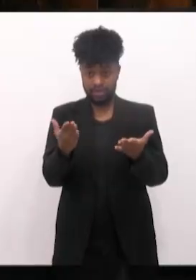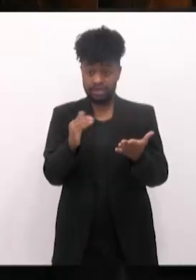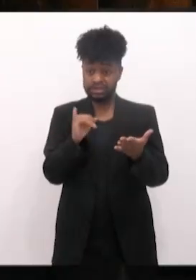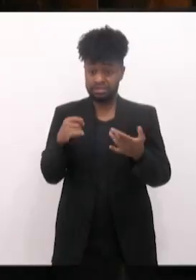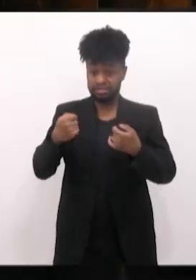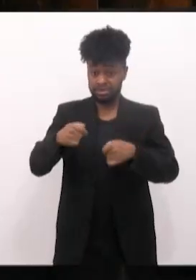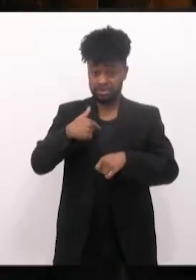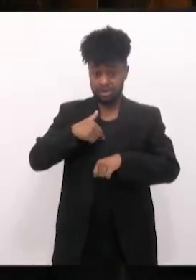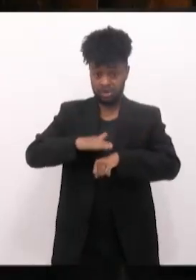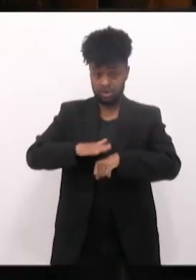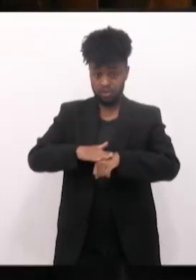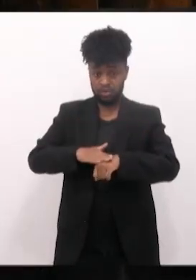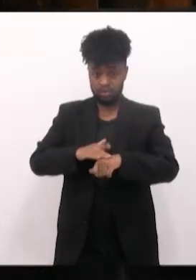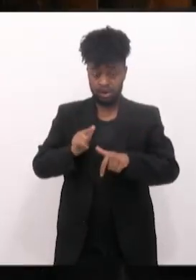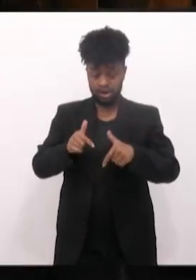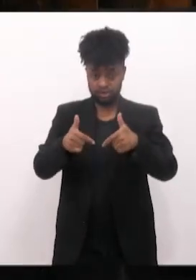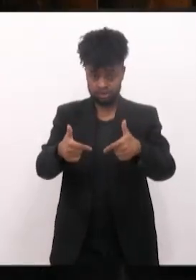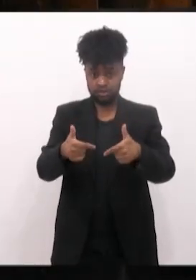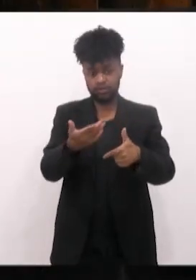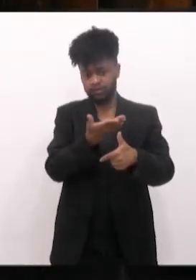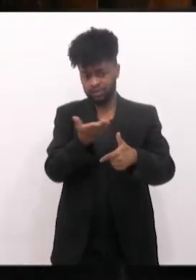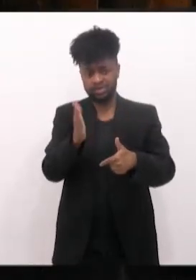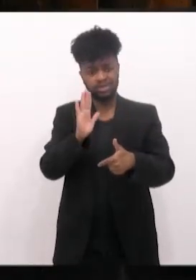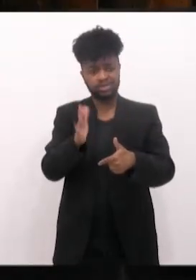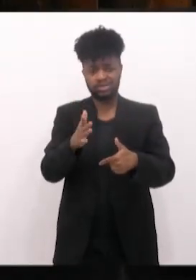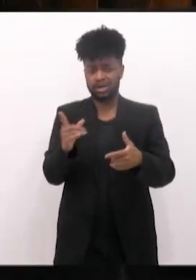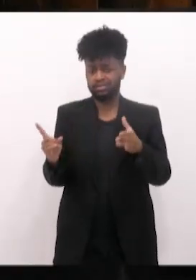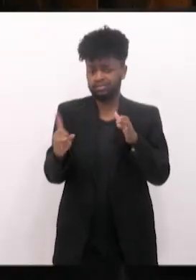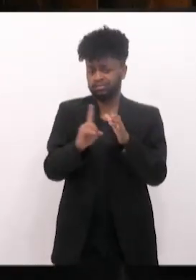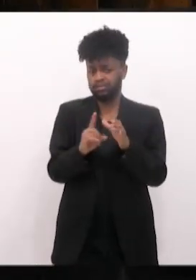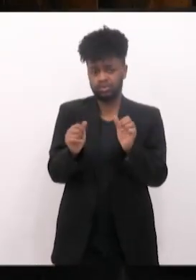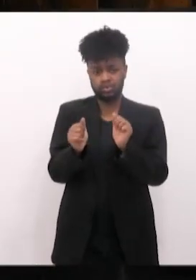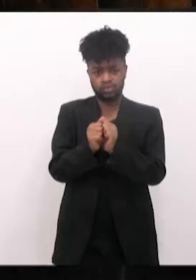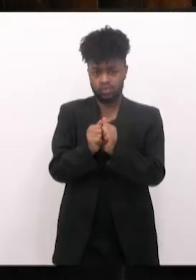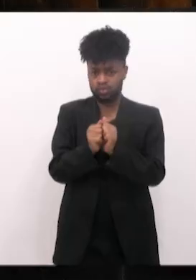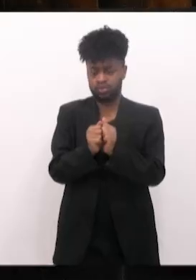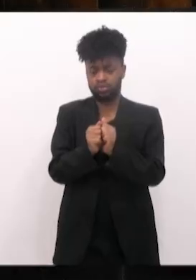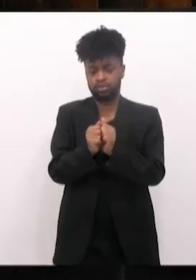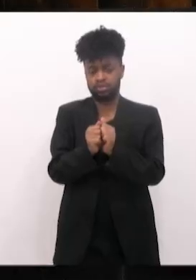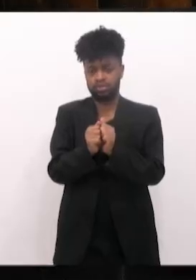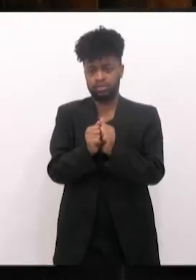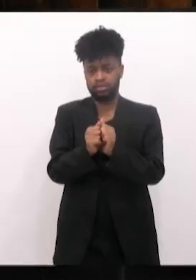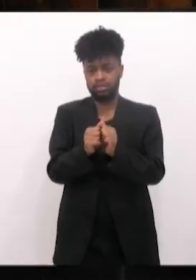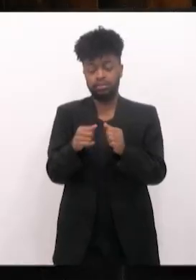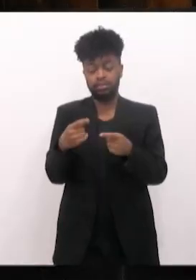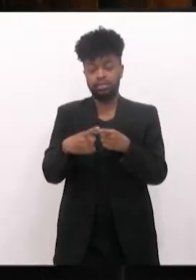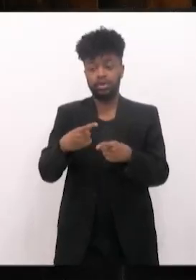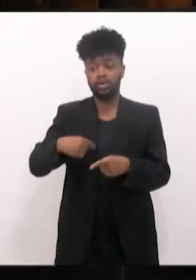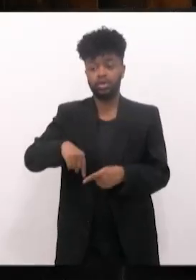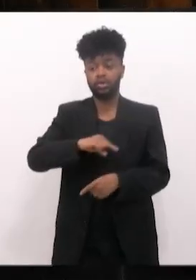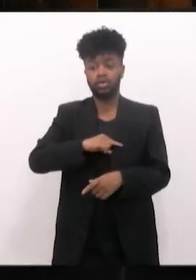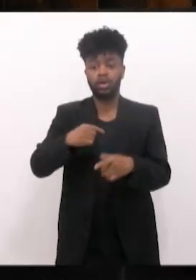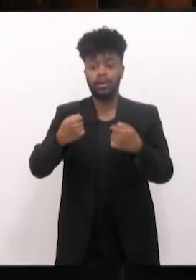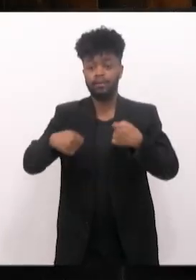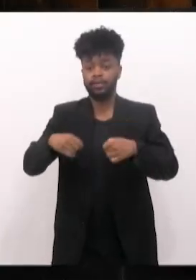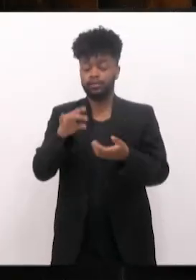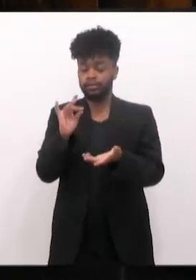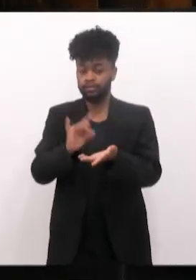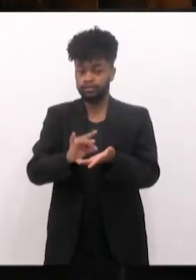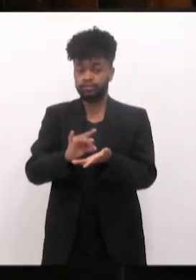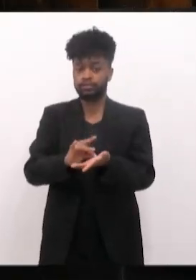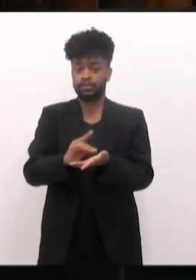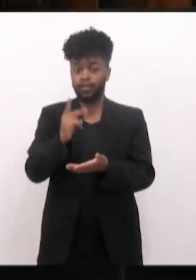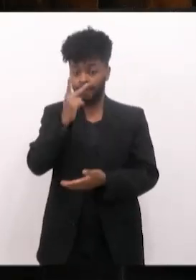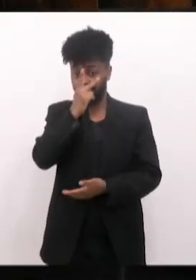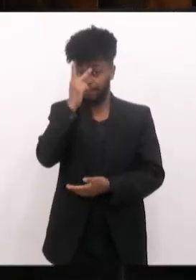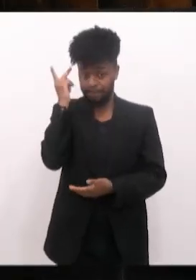desse deputado aqui, vocês já estariam na corporação, nas fileiras, pois o que nós precisamos é de alguém que